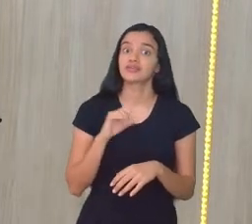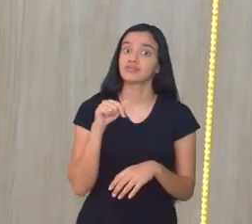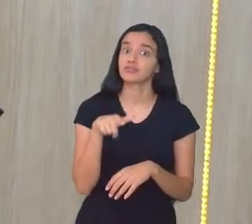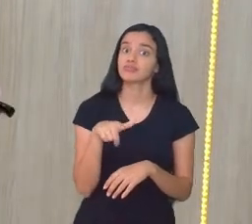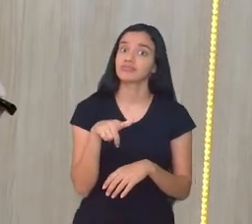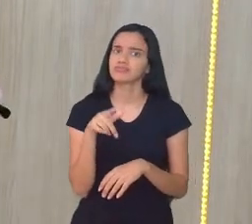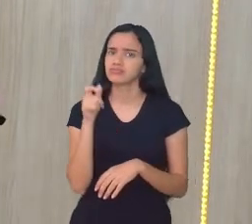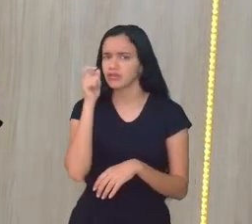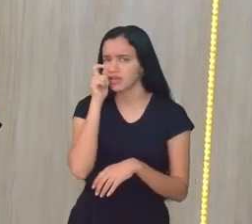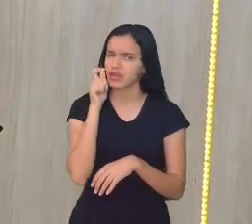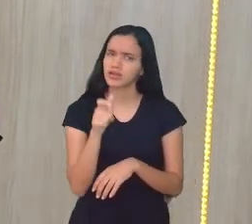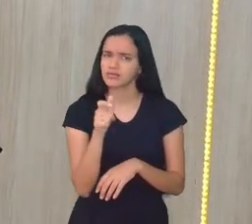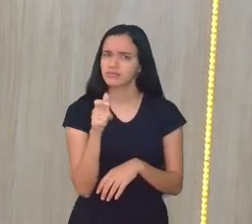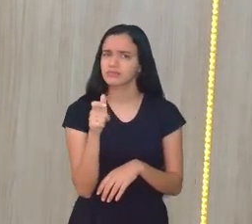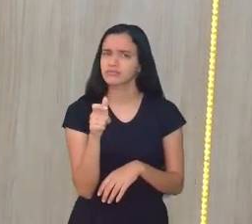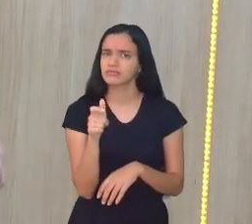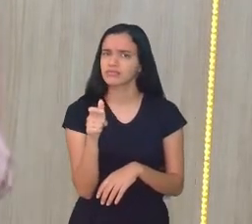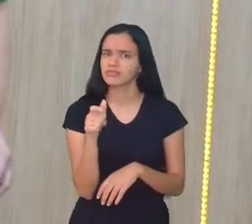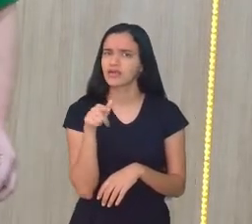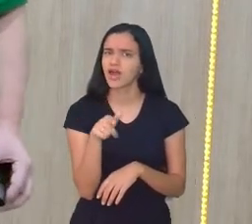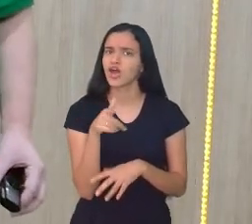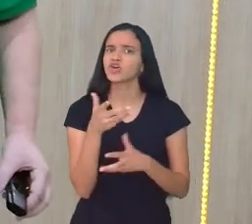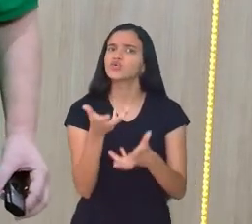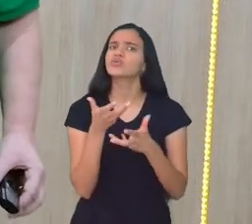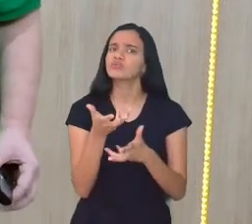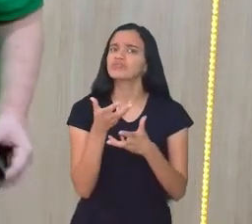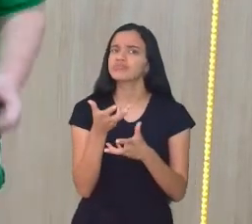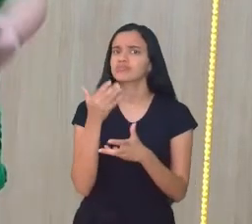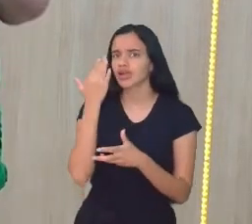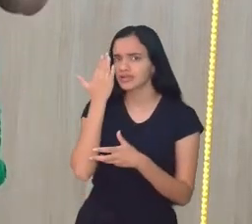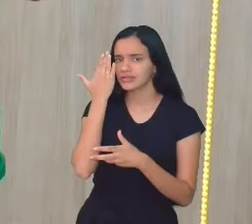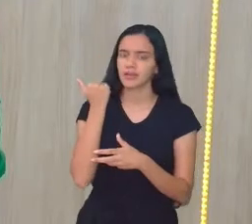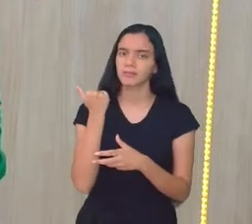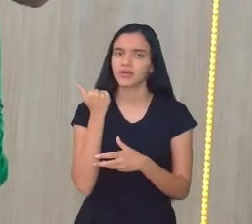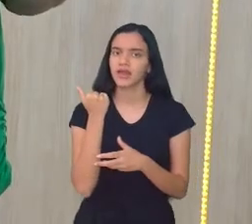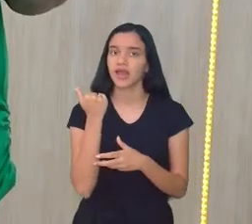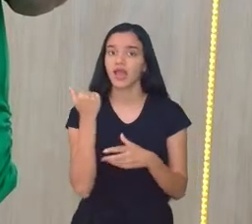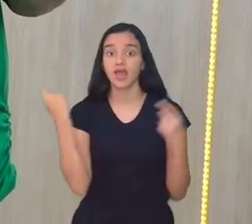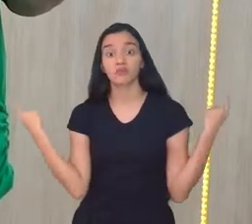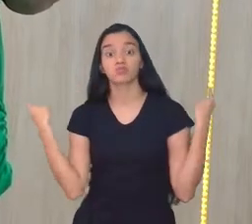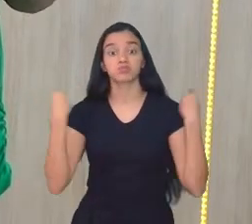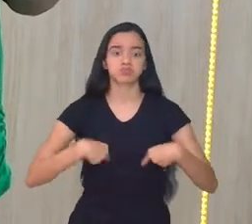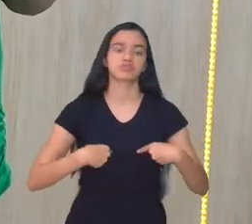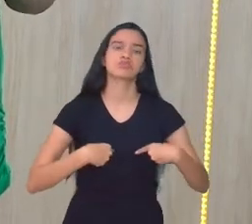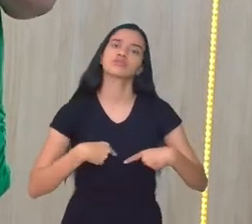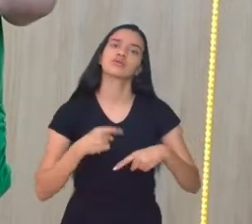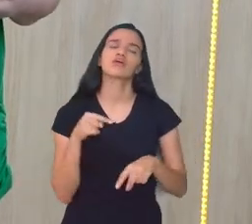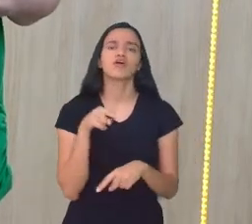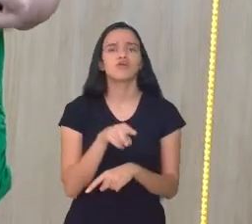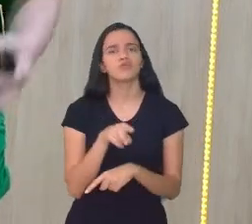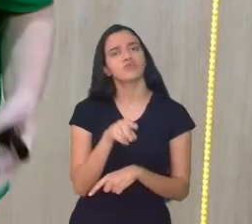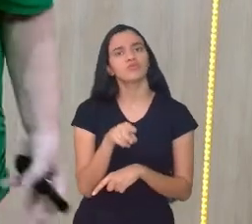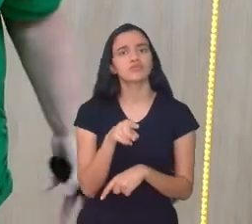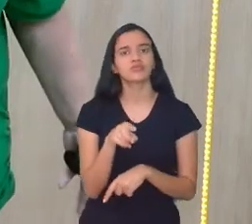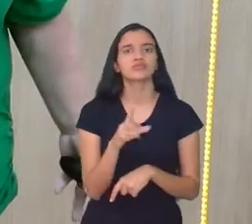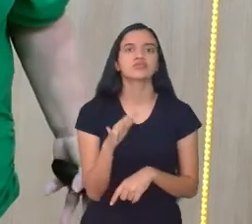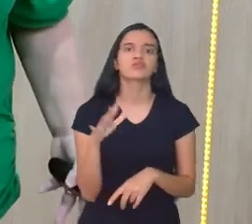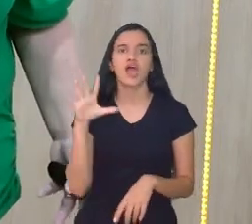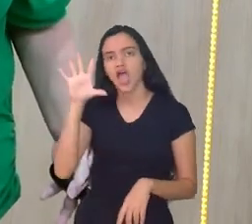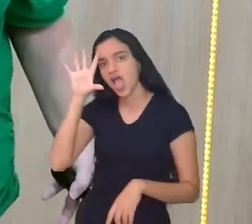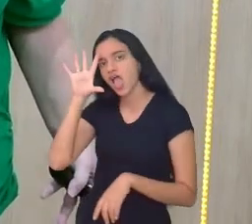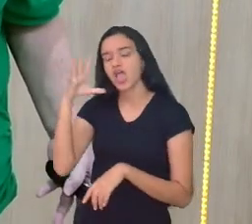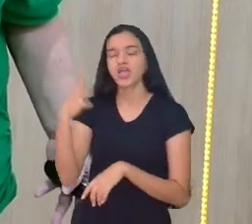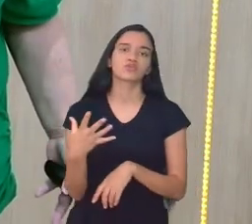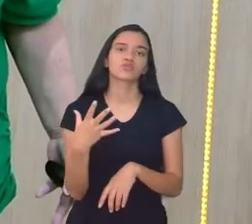te interessa? Tu quer saber? É desafiante. Você vai lá e você vai resolver